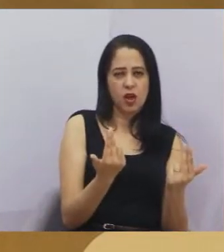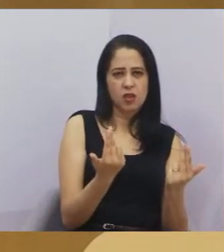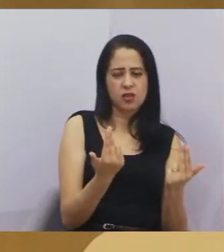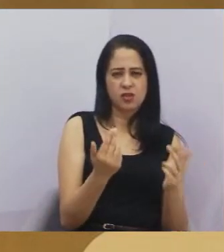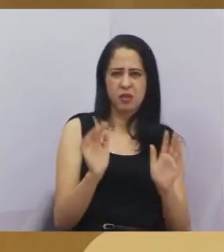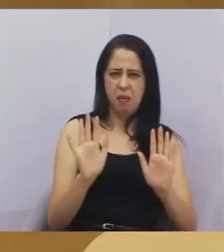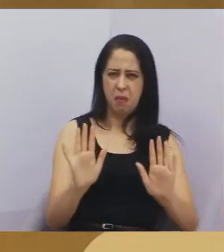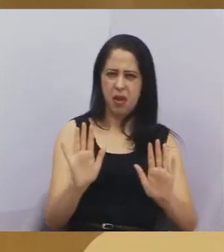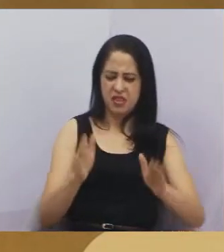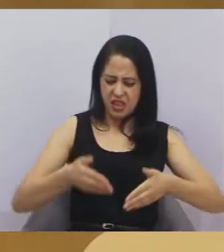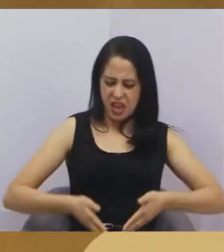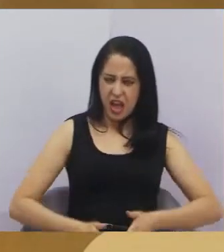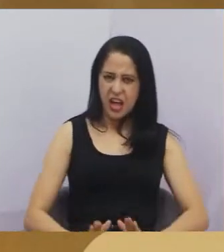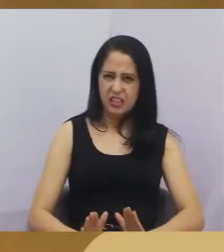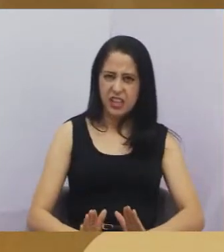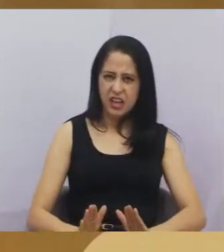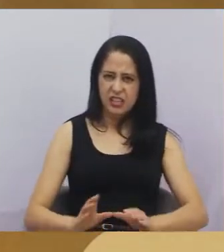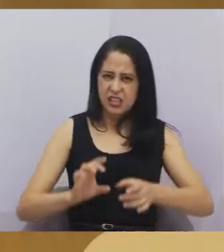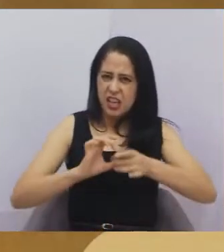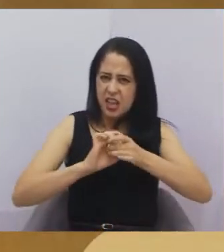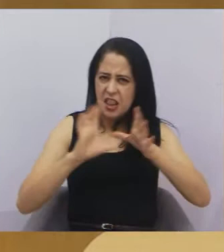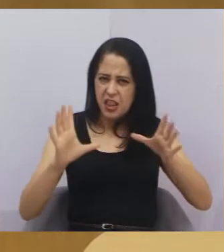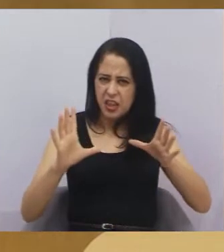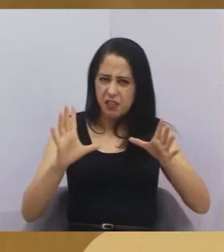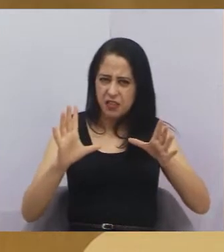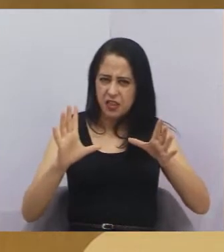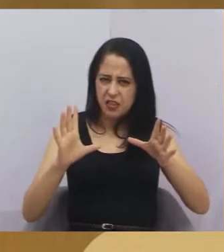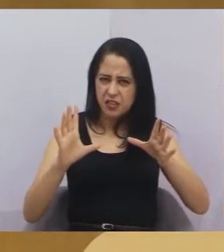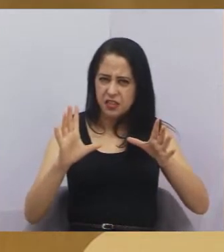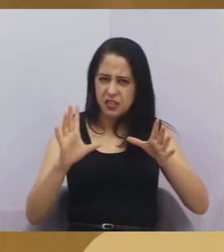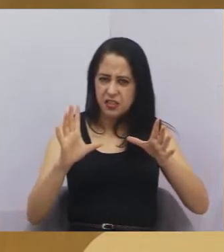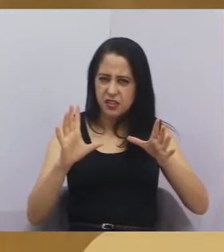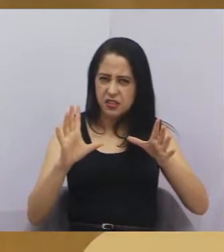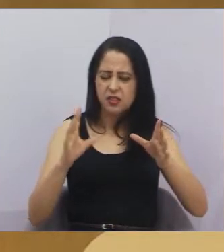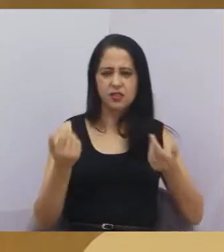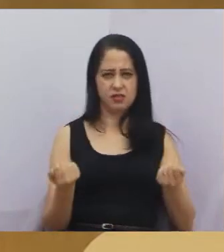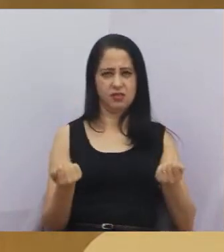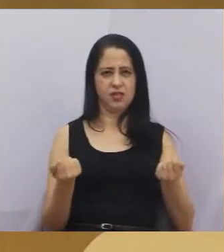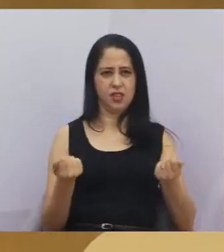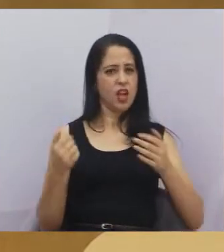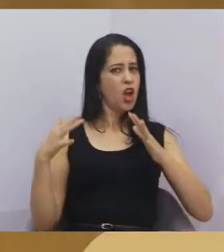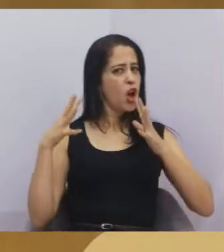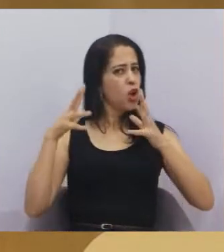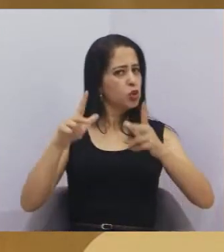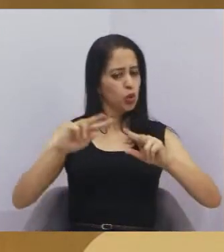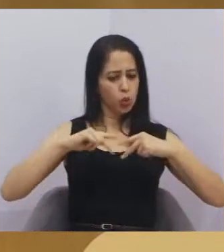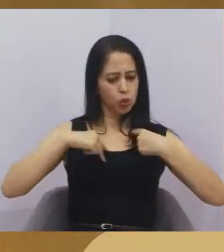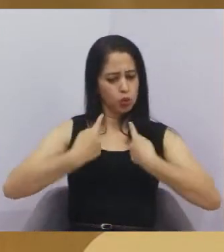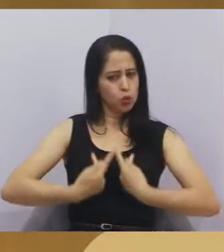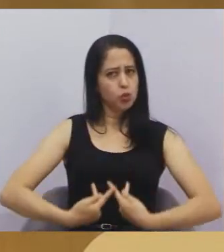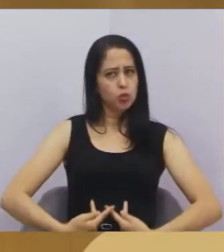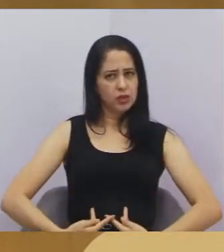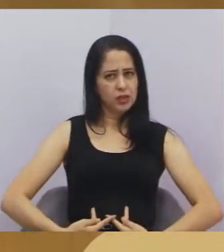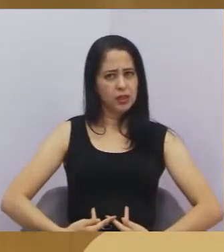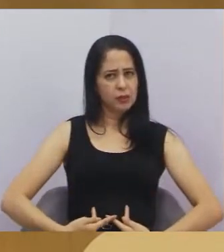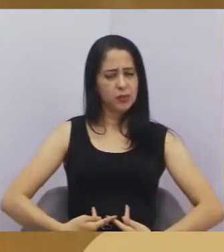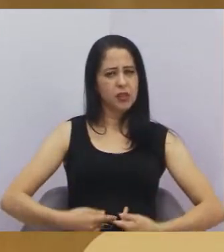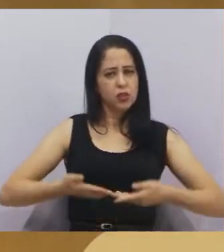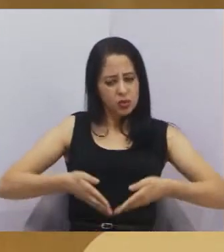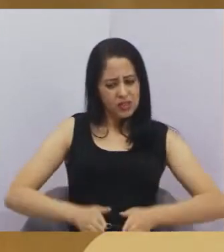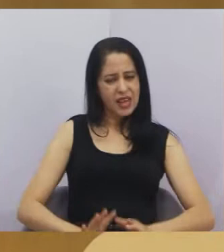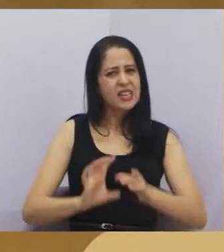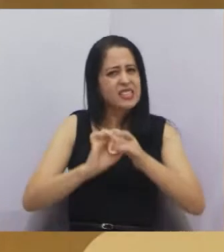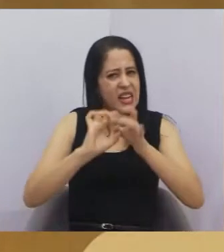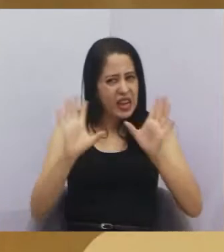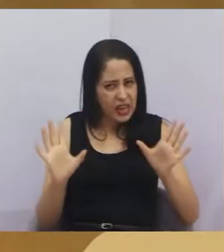mesmo livres e iguais em direitos os seres humanos? Aquele cidadão que nasce num bairro, por exemplo, onde você